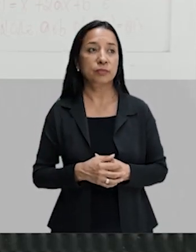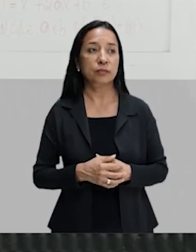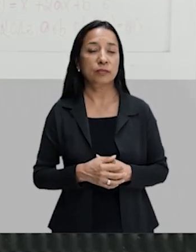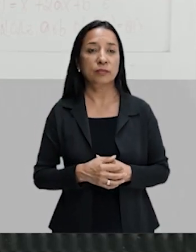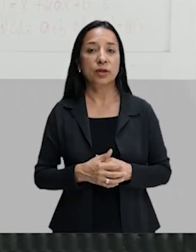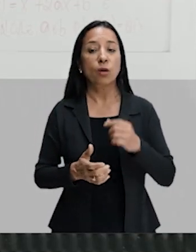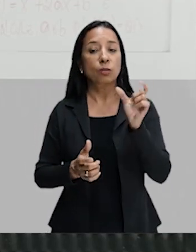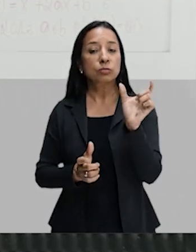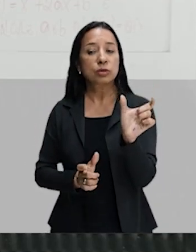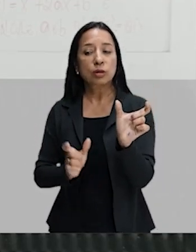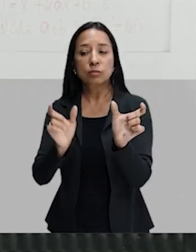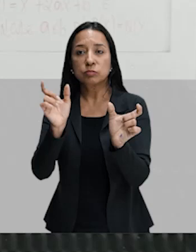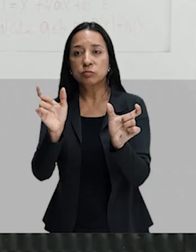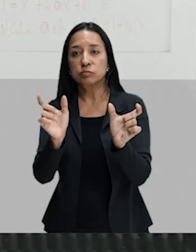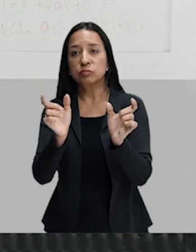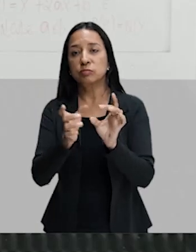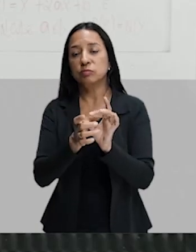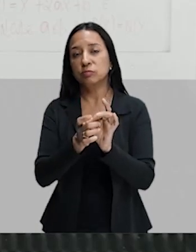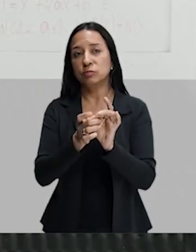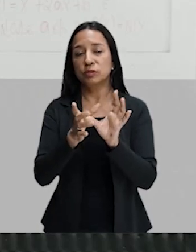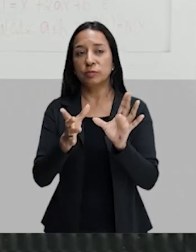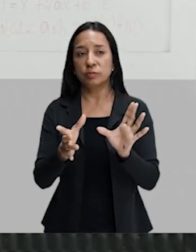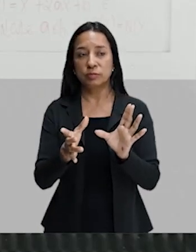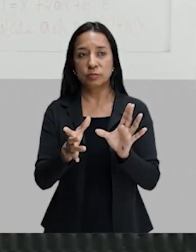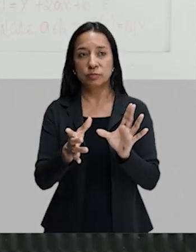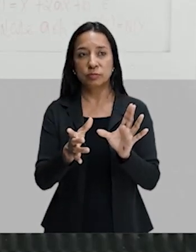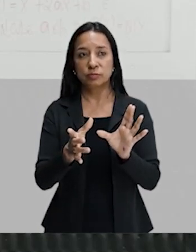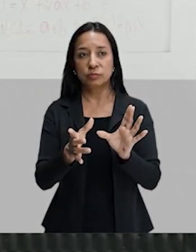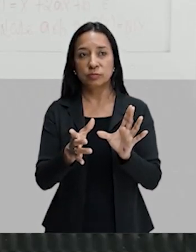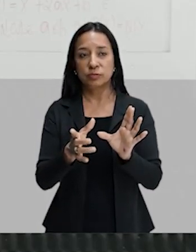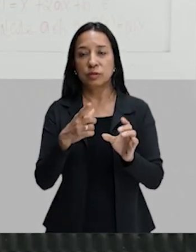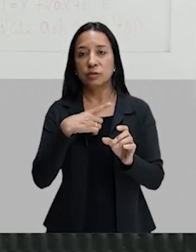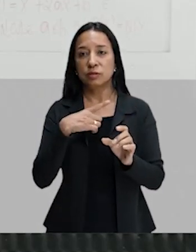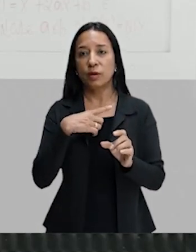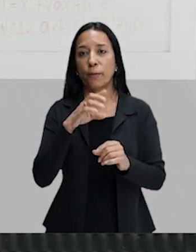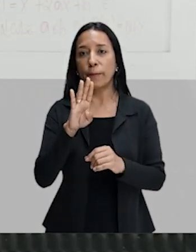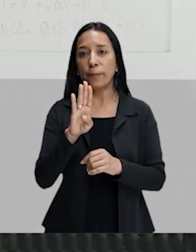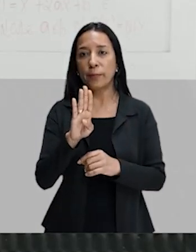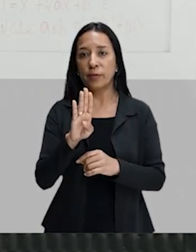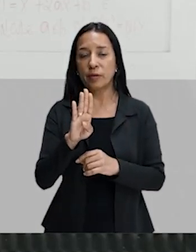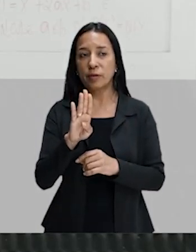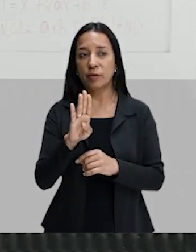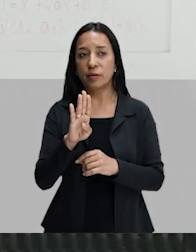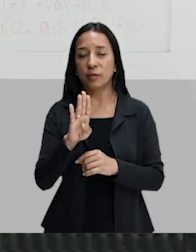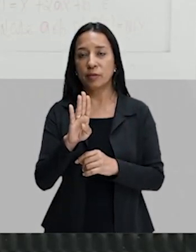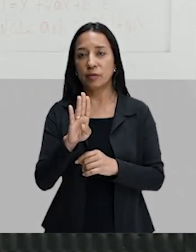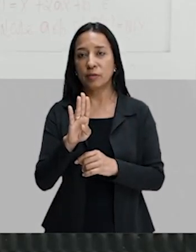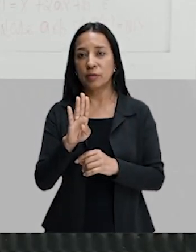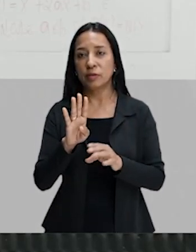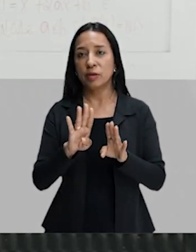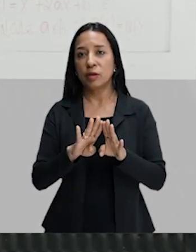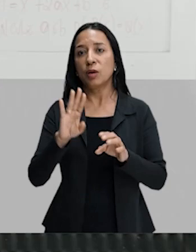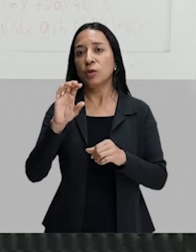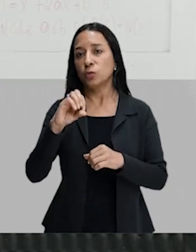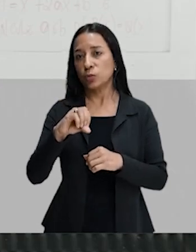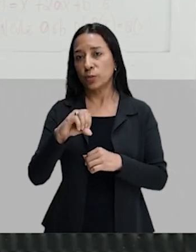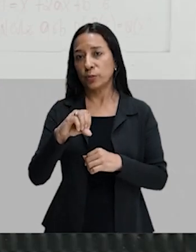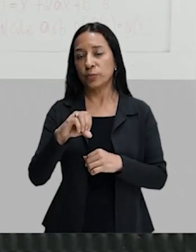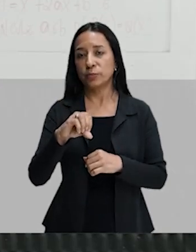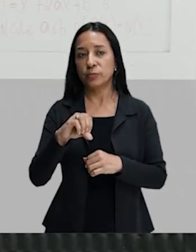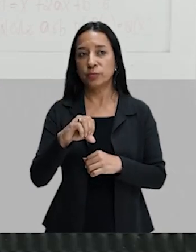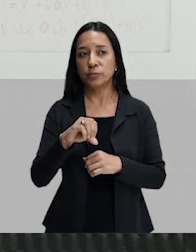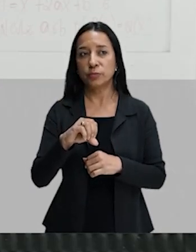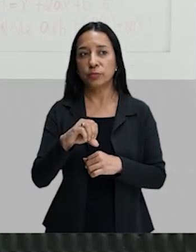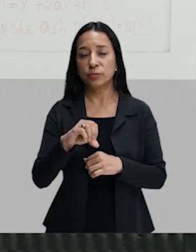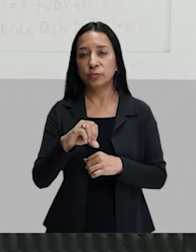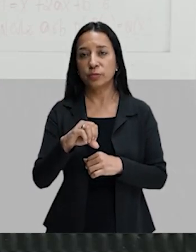termos independentes, no caso aqui nós temos o b e aqui nós temos o 9. Se